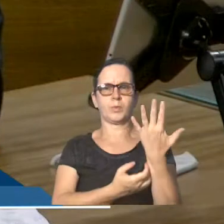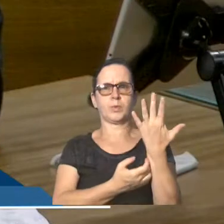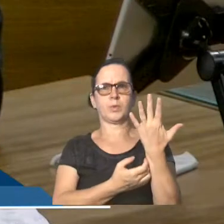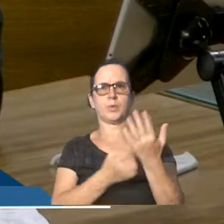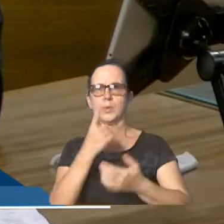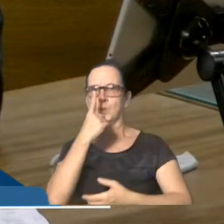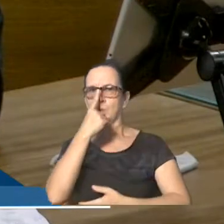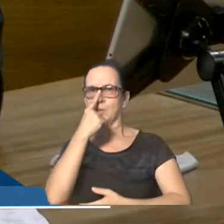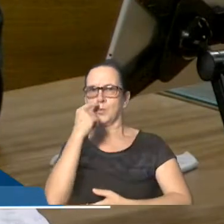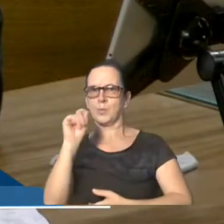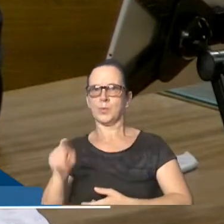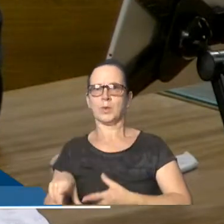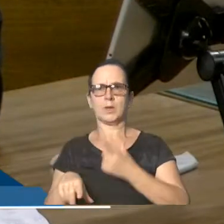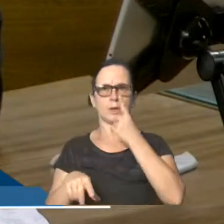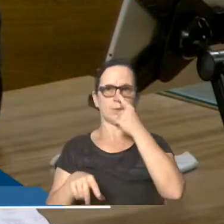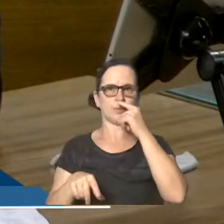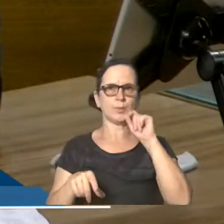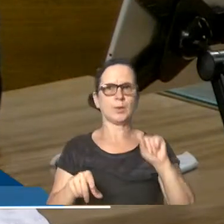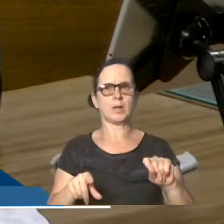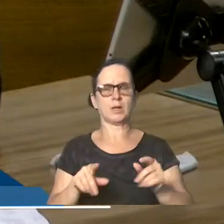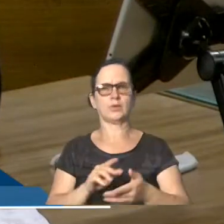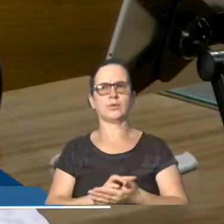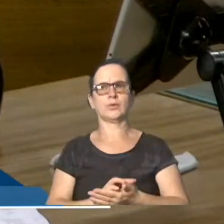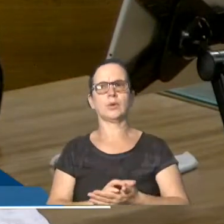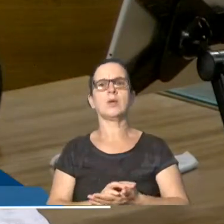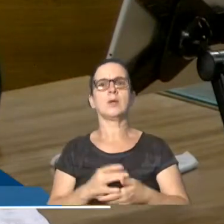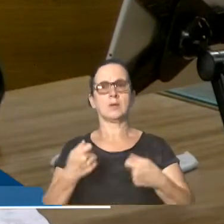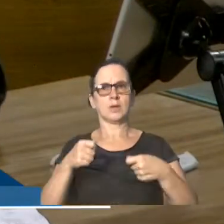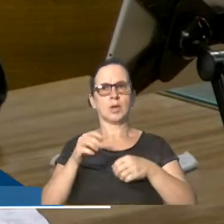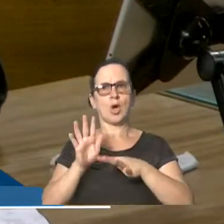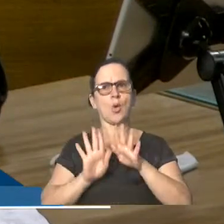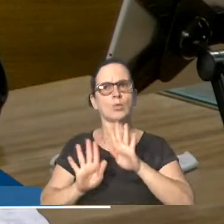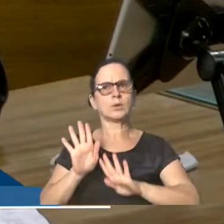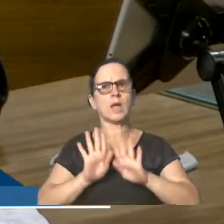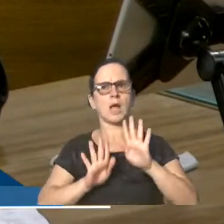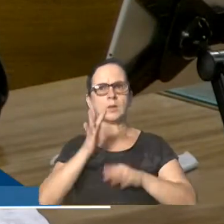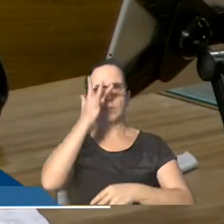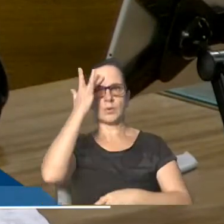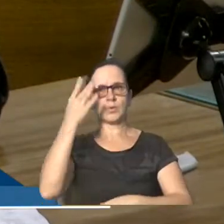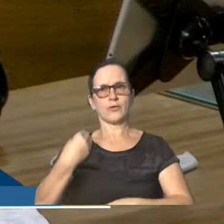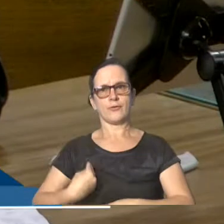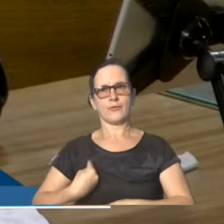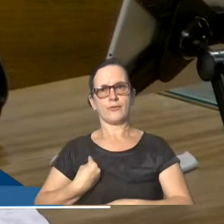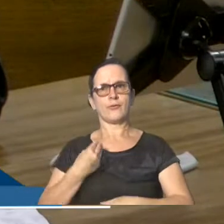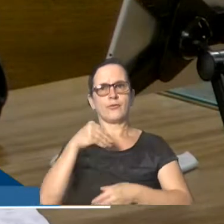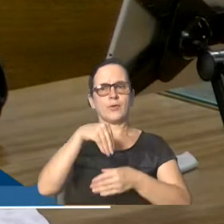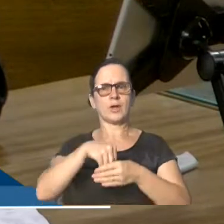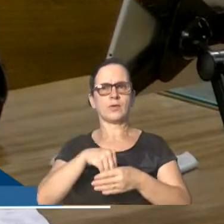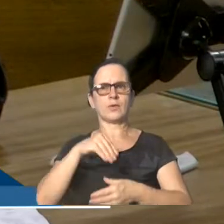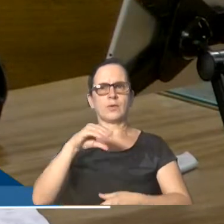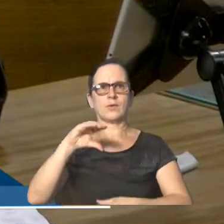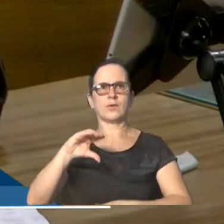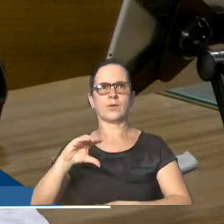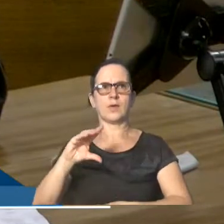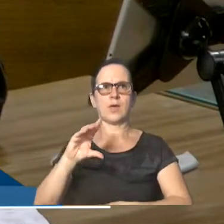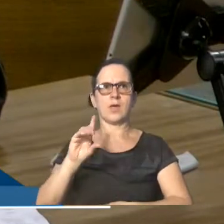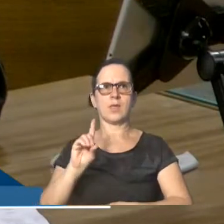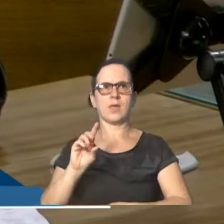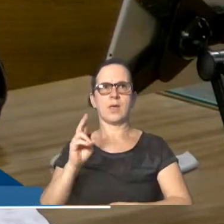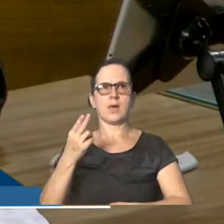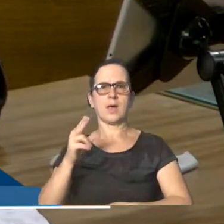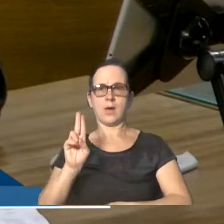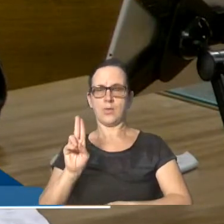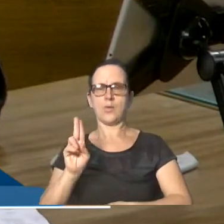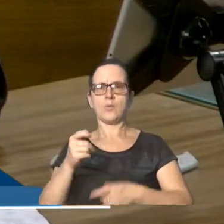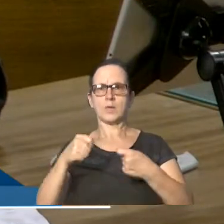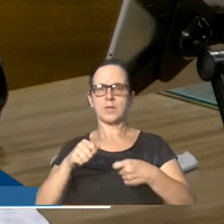está tomando conta, invadindo casas lá hoje. E a gente precisa ter um cuidado com isso aí, porque mora gente lá. E a CDHU precisa dar um parecer para a